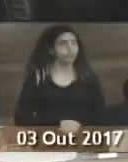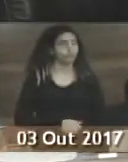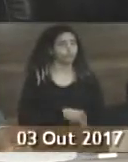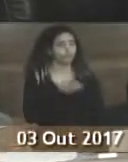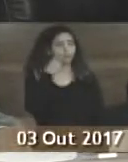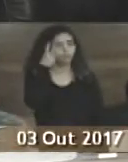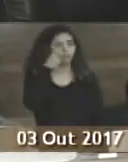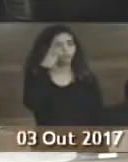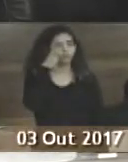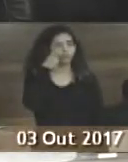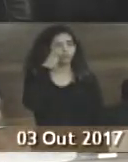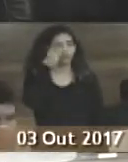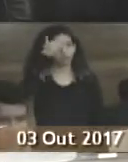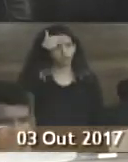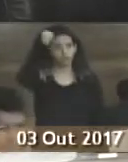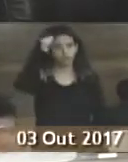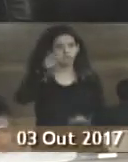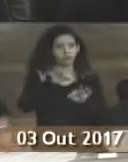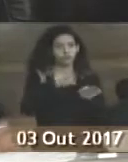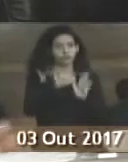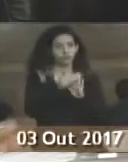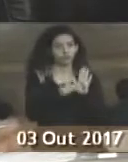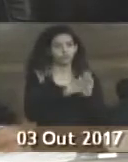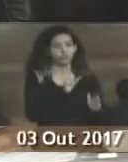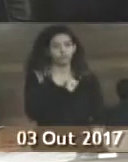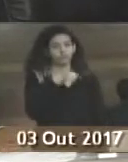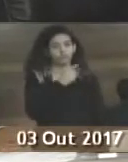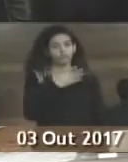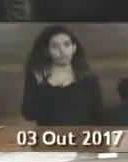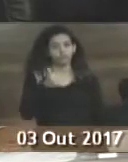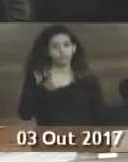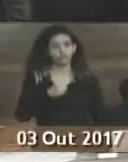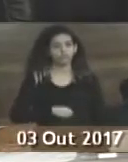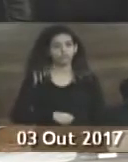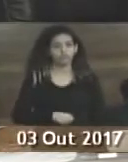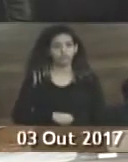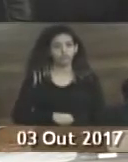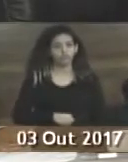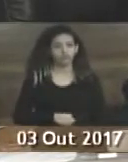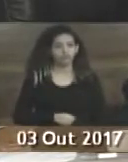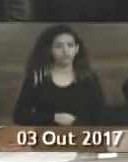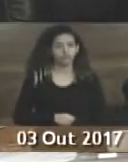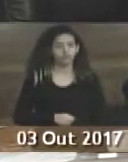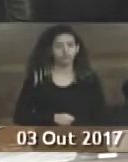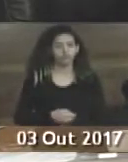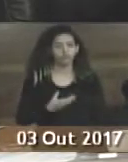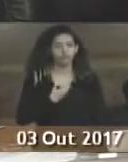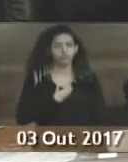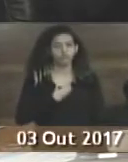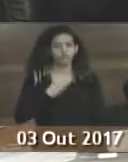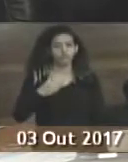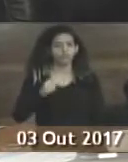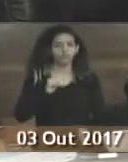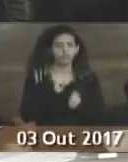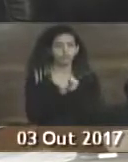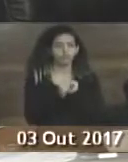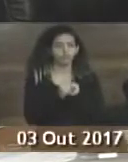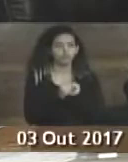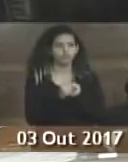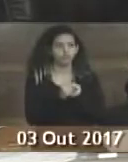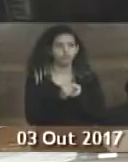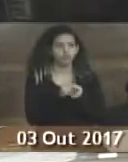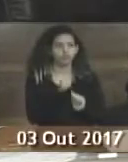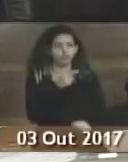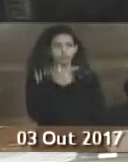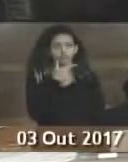Matéria do vereador Marcos Santo Antônio. Projeto de decreto legislativo número 41/17, concedendo a medalha de mérito esportivo a Ayrton José Coelho de